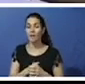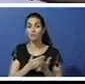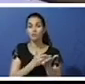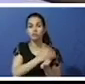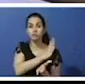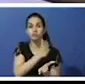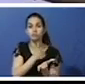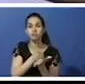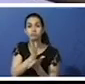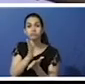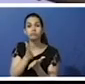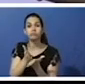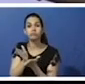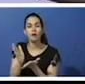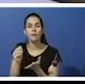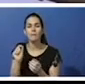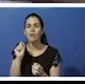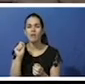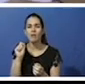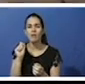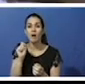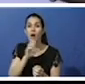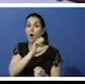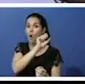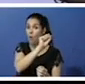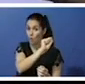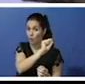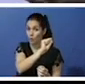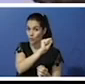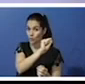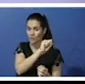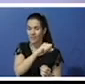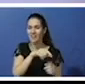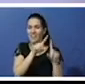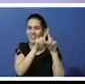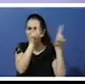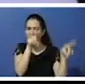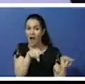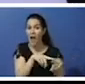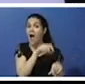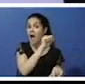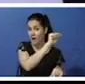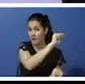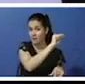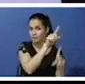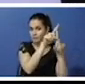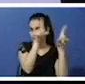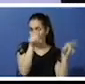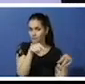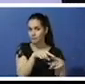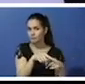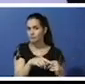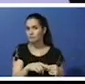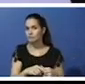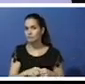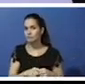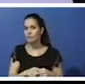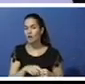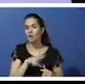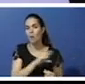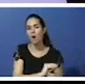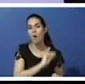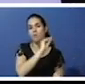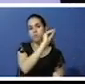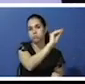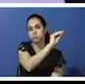repartir aqui nos 8 nichos, né? Então, eu vou começar a colocar. Vou lá, vou repartir a